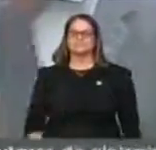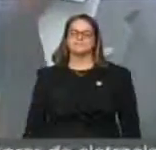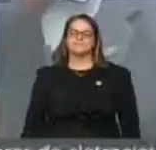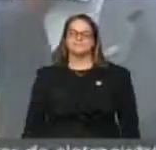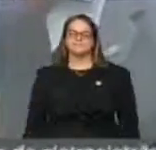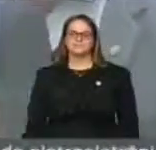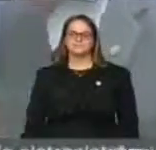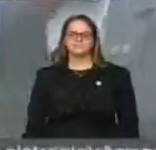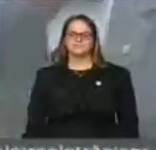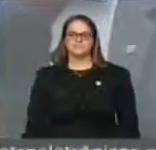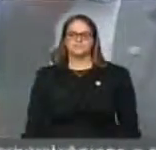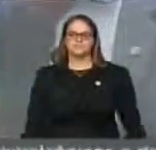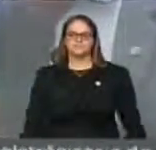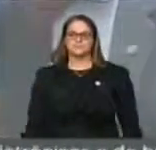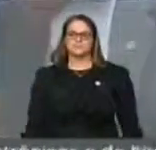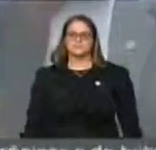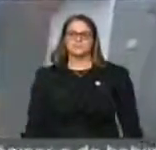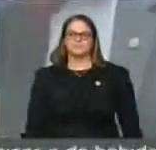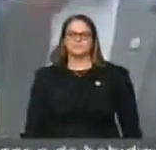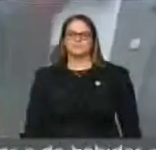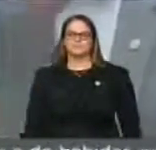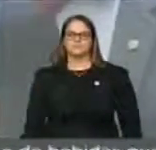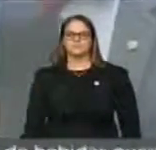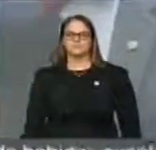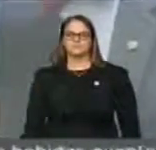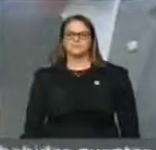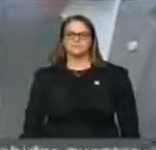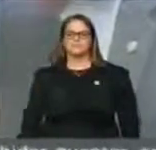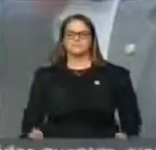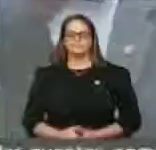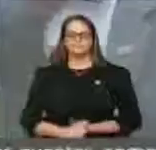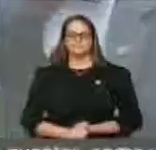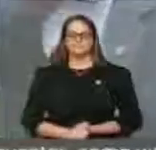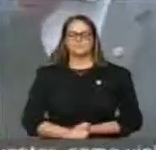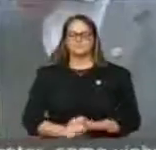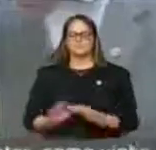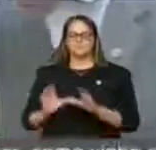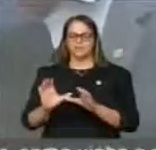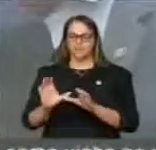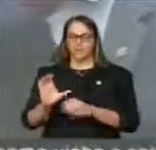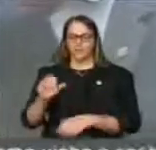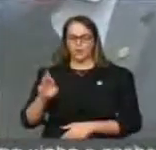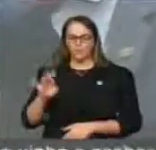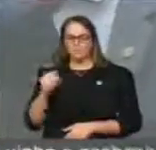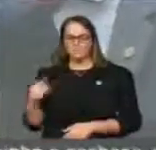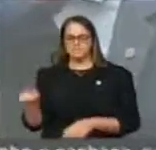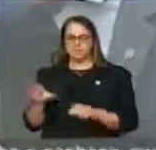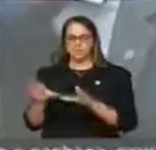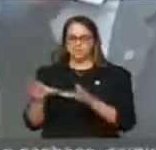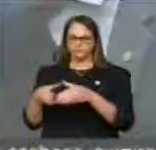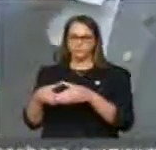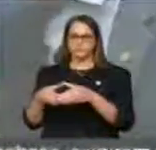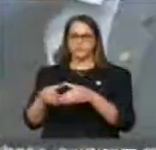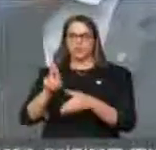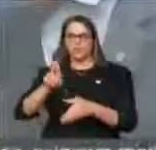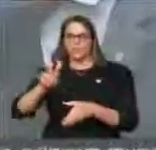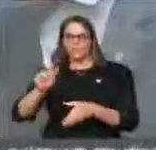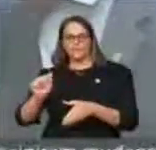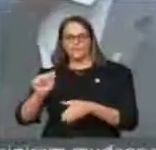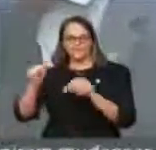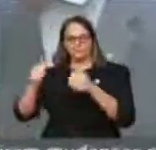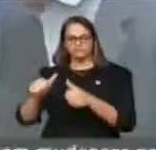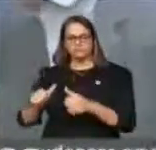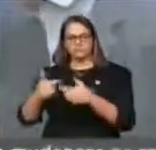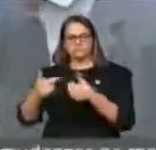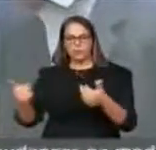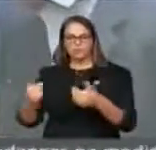casa, uma ação da Comissão Interestadual da UVA, do Estado do Rio Grande do Sul e de Santa Catarina, que envolve